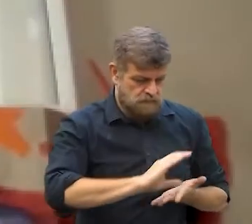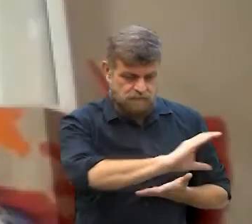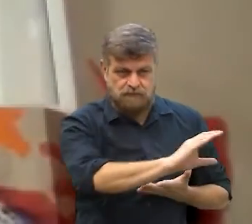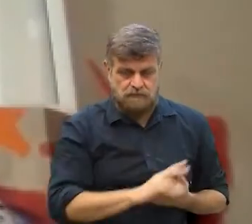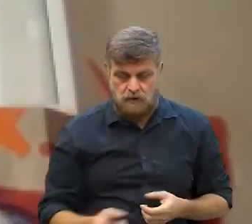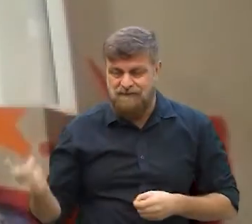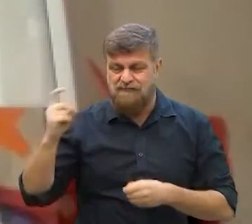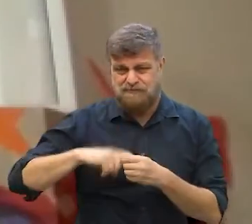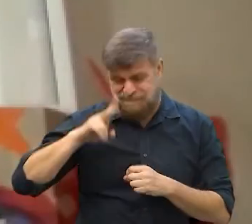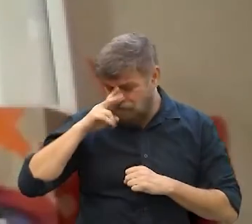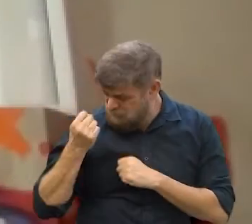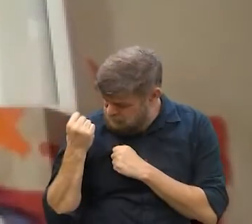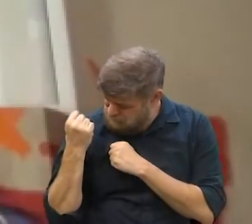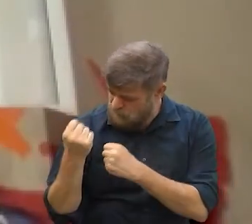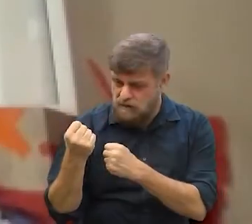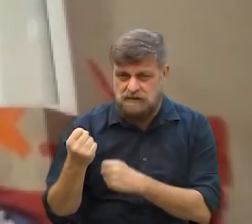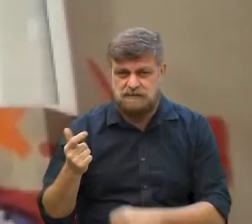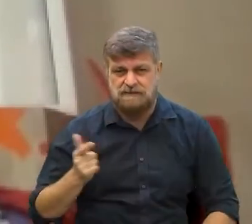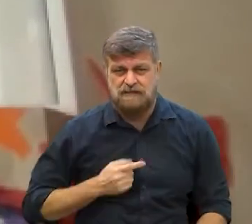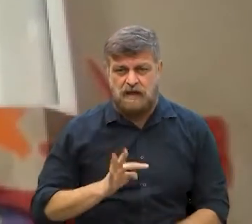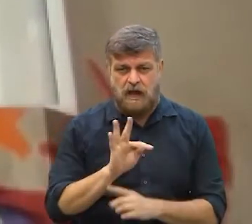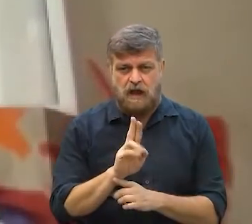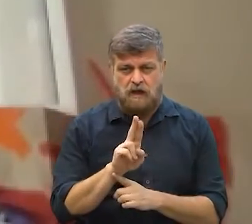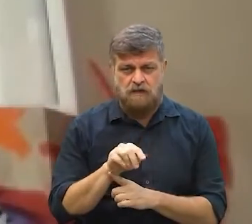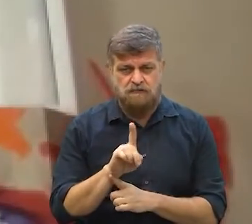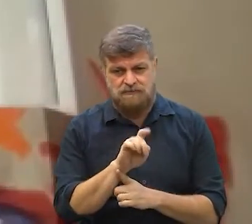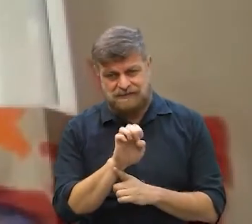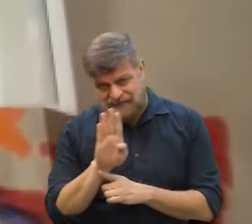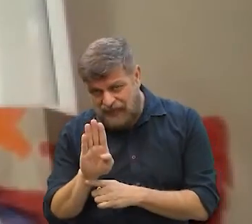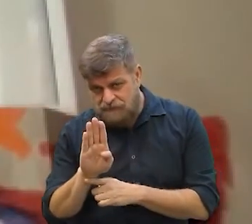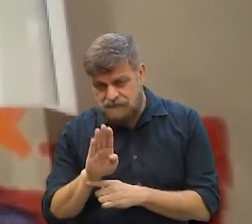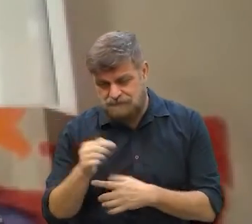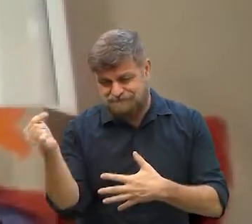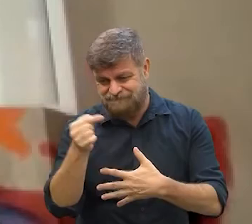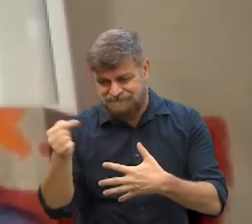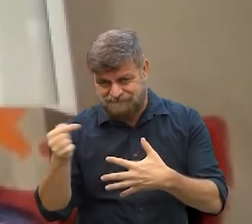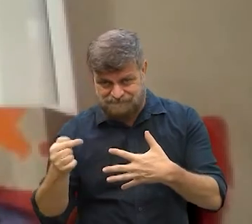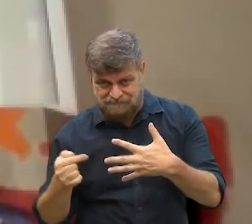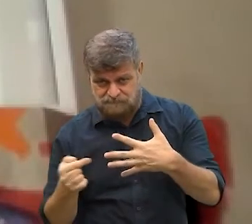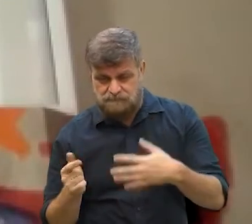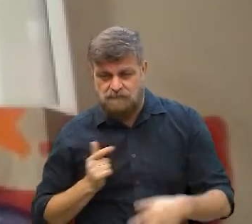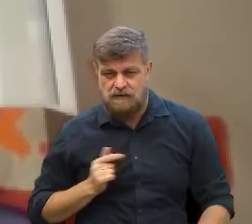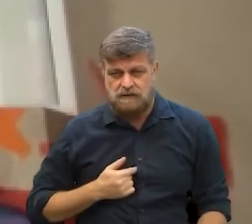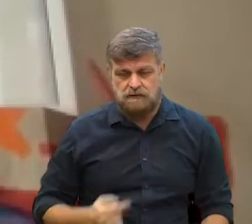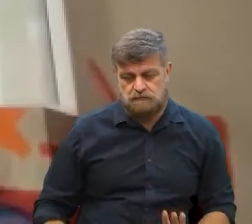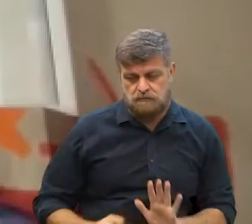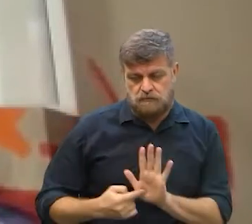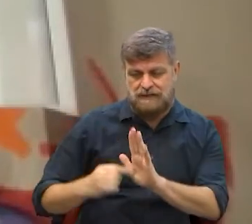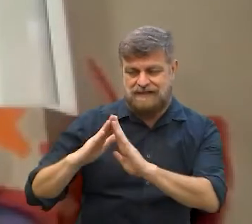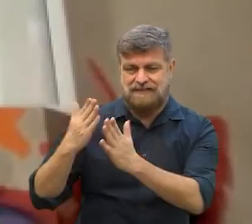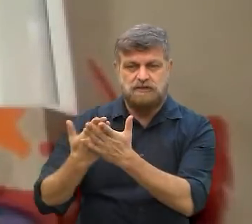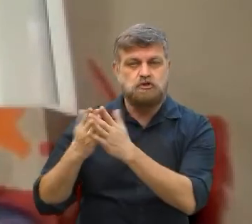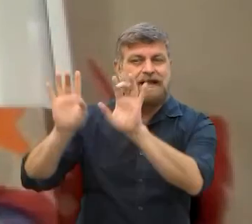toda a força, né? Fundeb e outras sendo oferecidas às